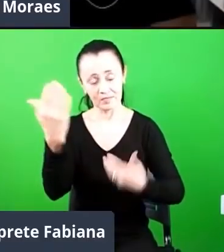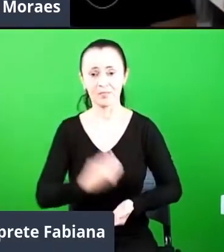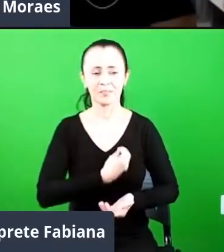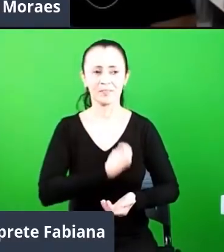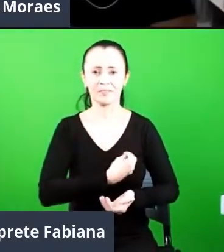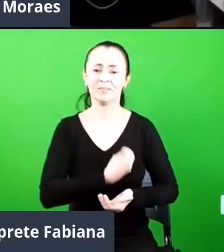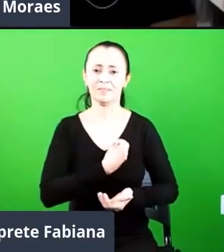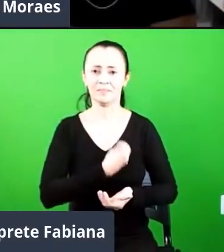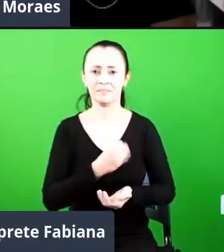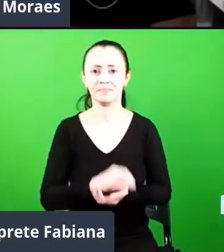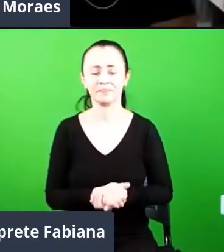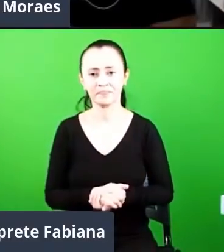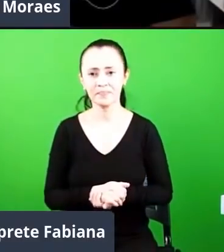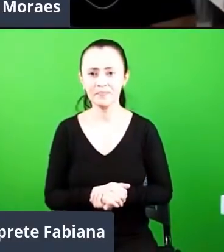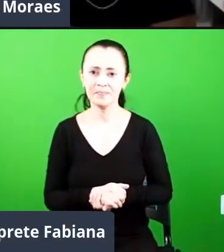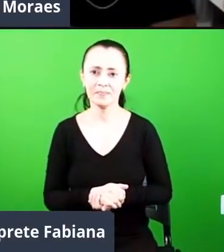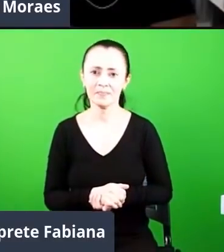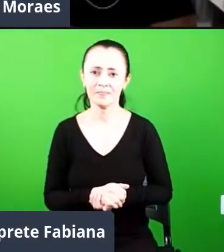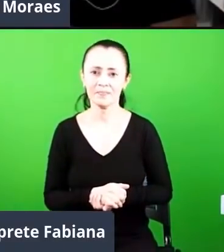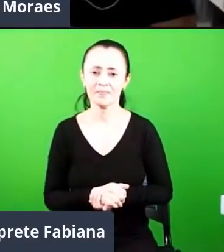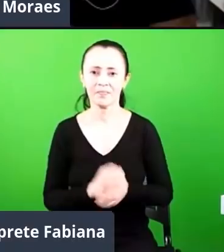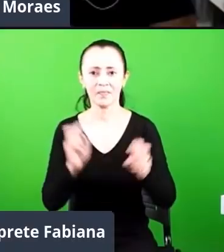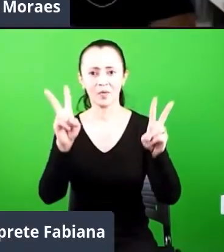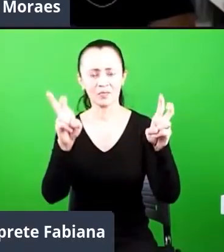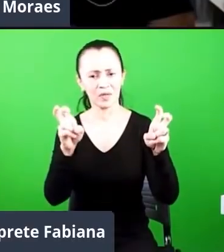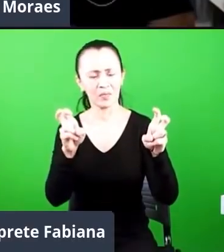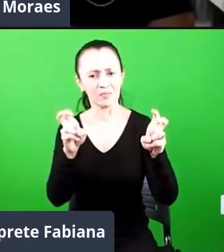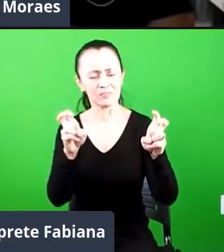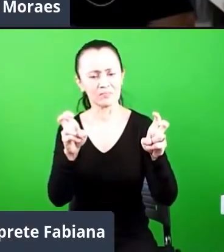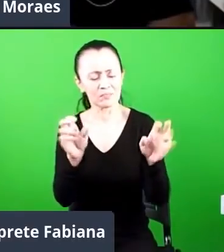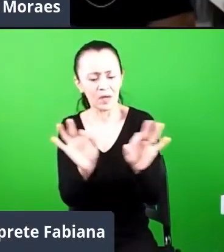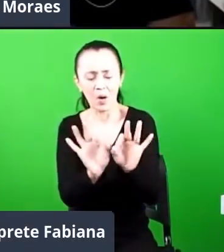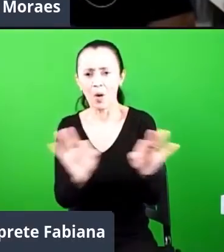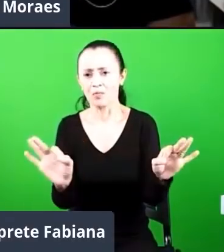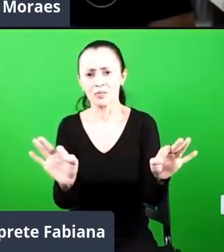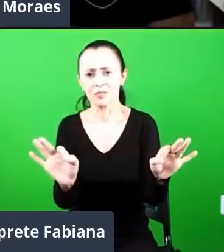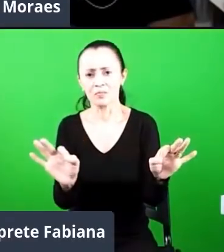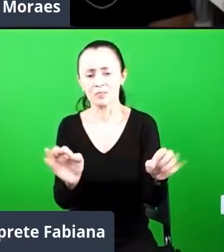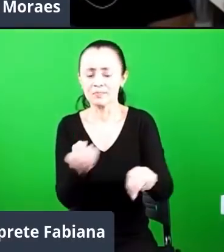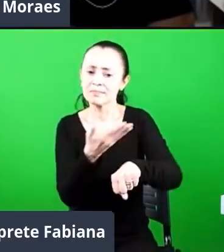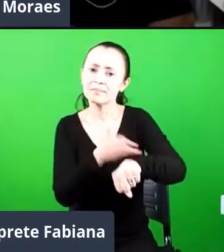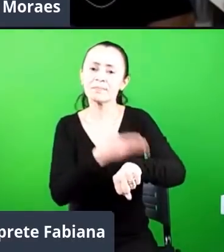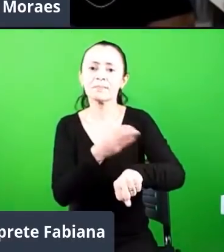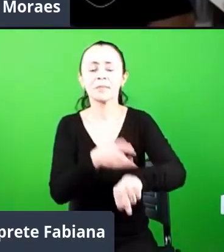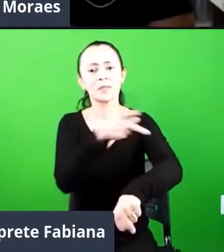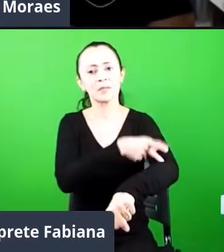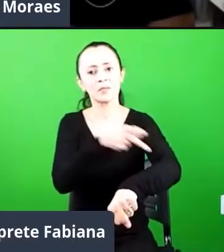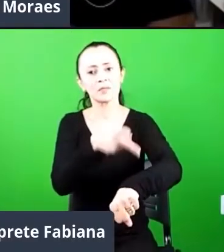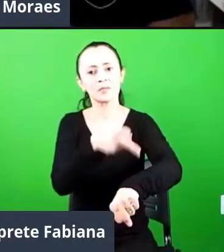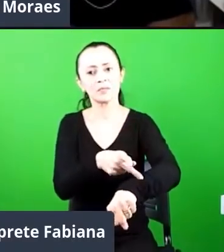Bom, o tema é muito sugestivo, né? Falar de prática pedagógica e ensino